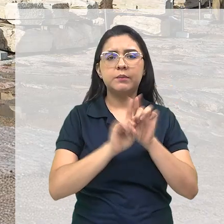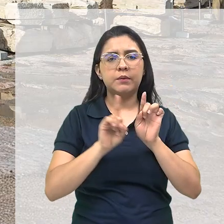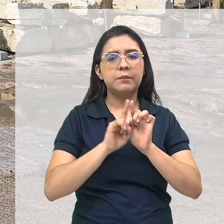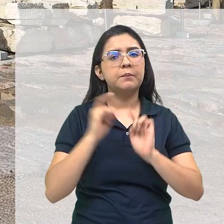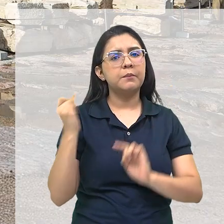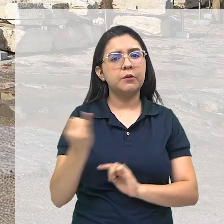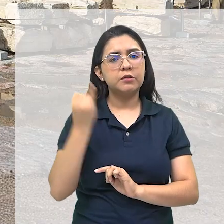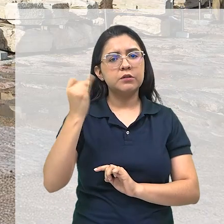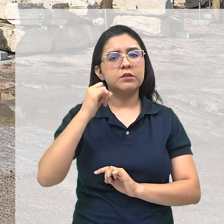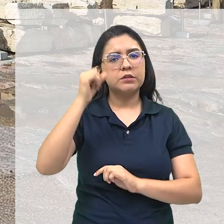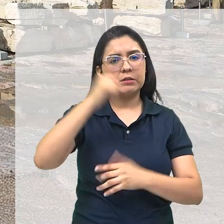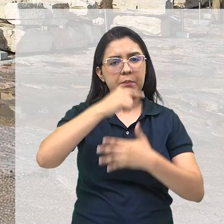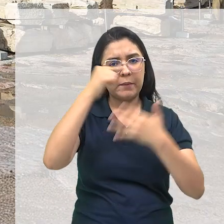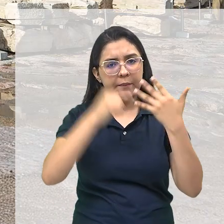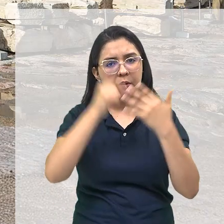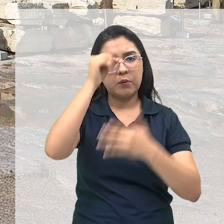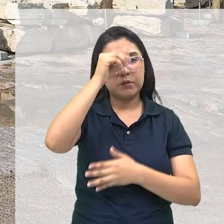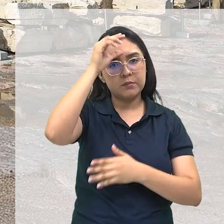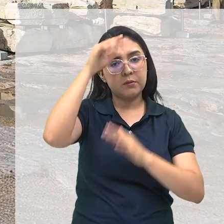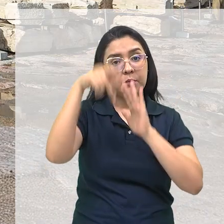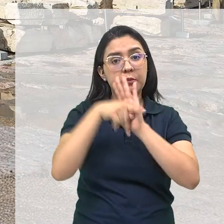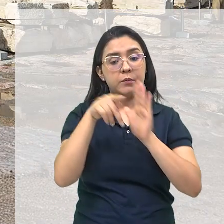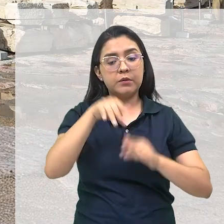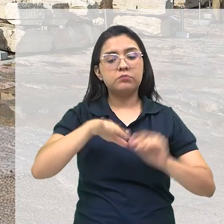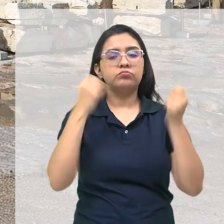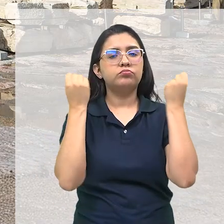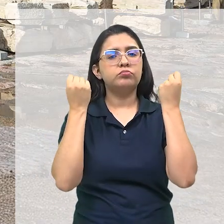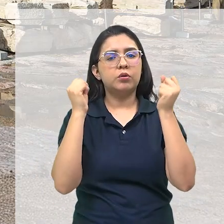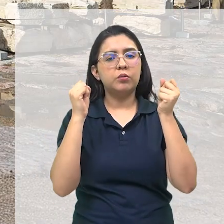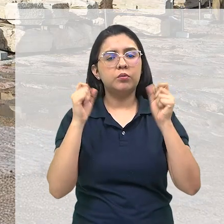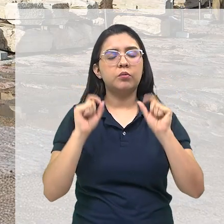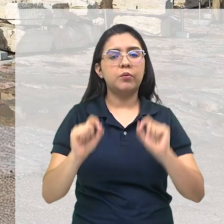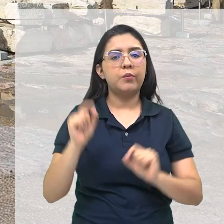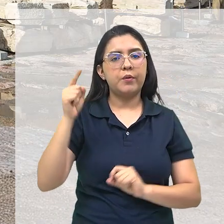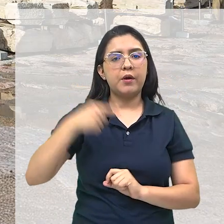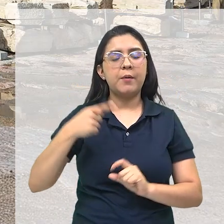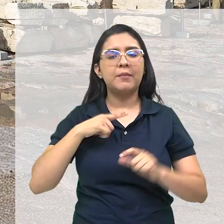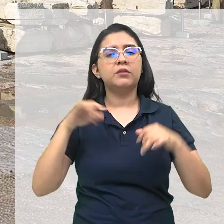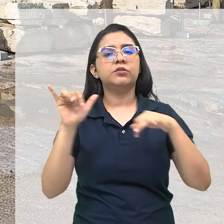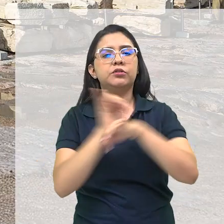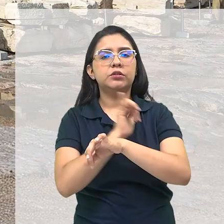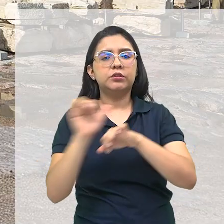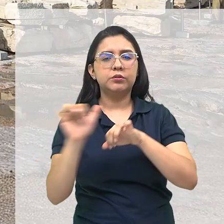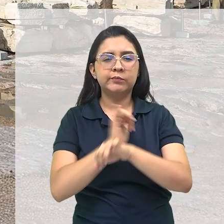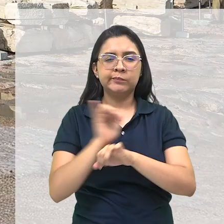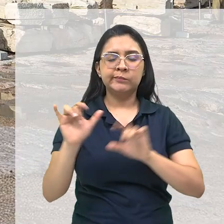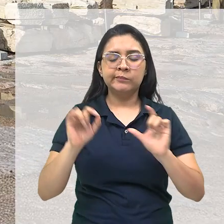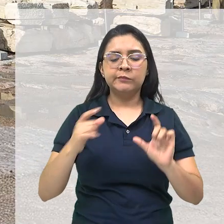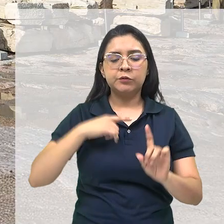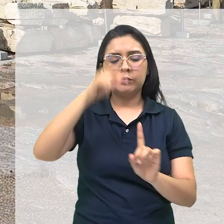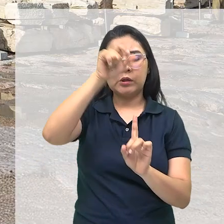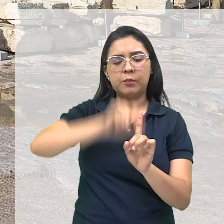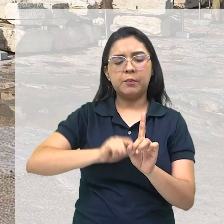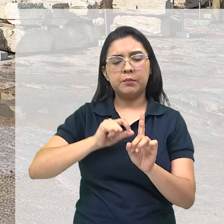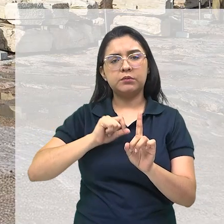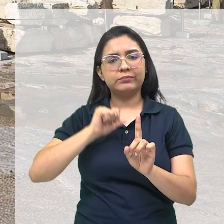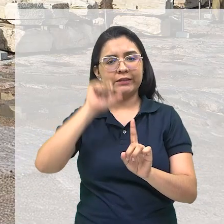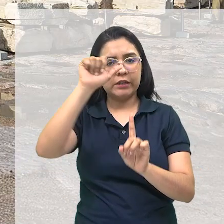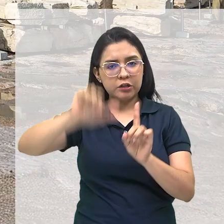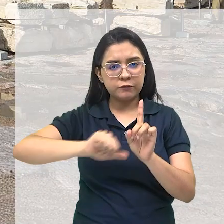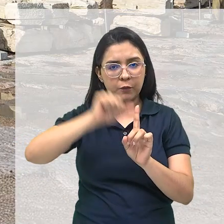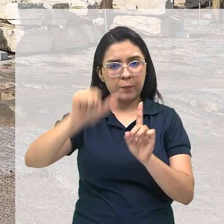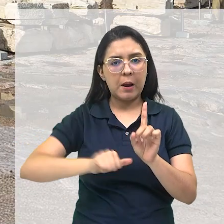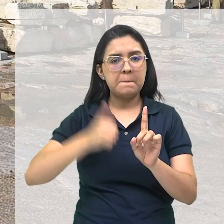todo de conhecimento da educação física como uma forma de transformar o ser humano em alguém